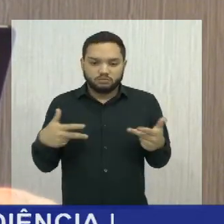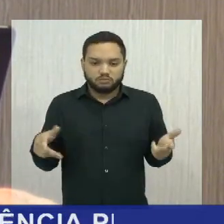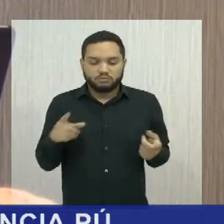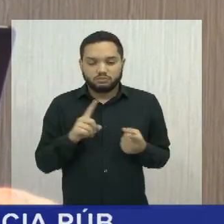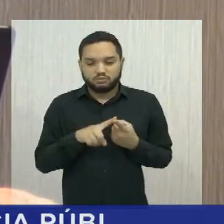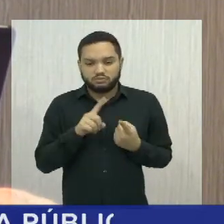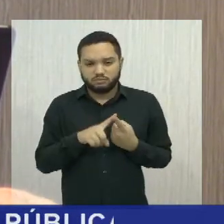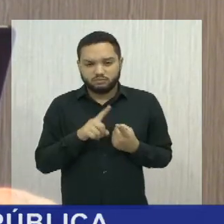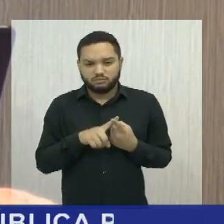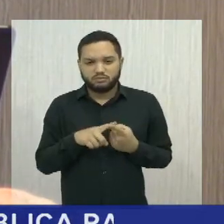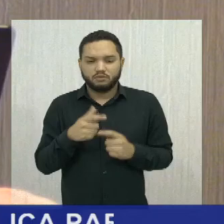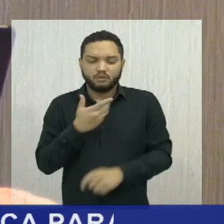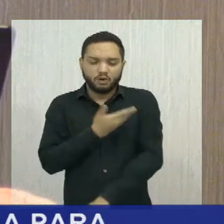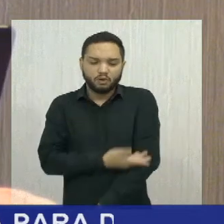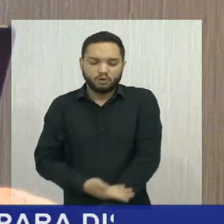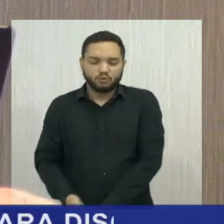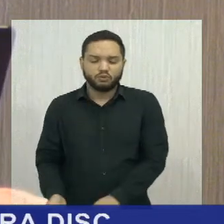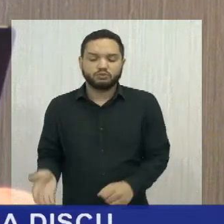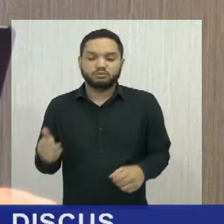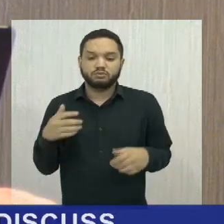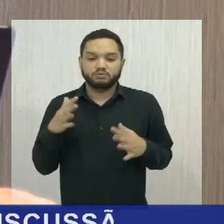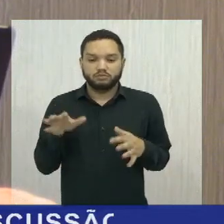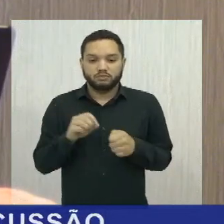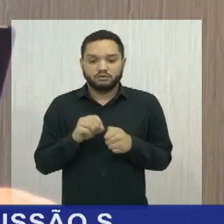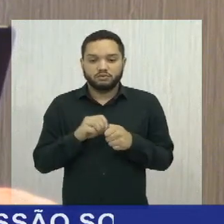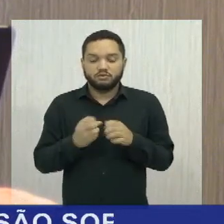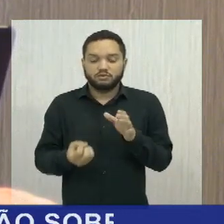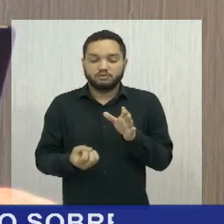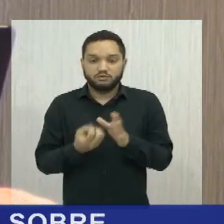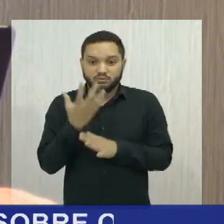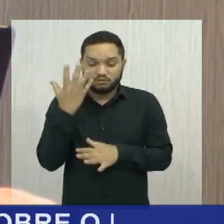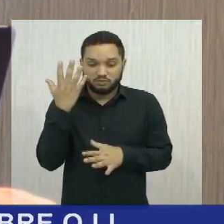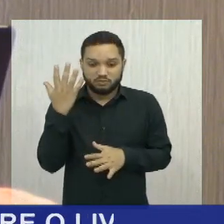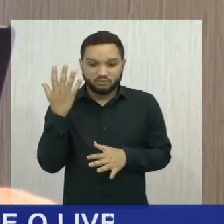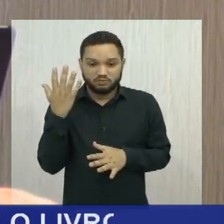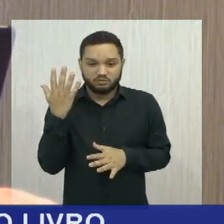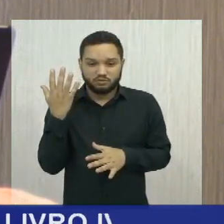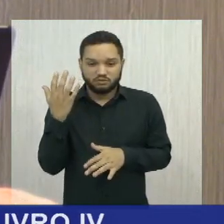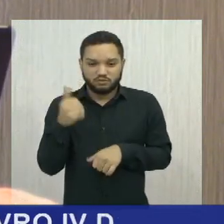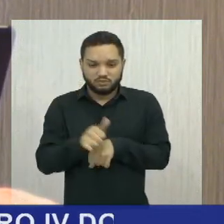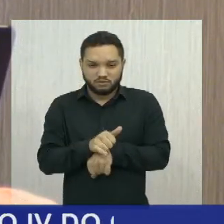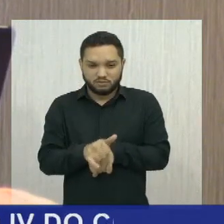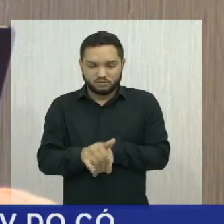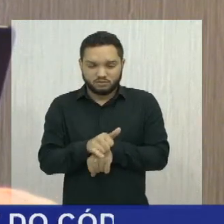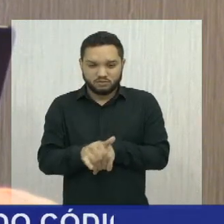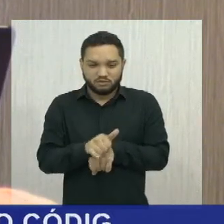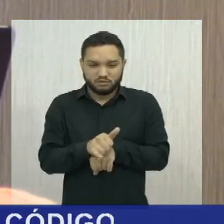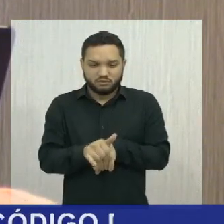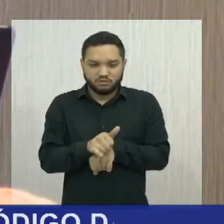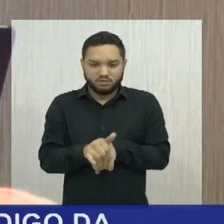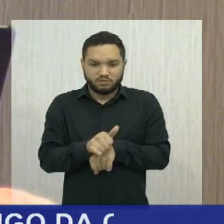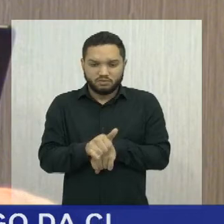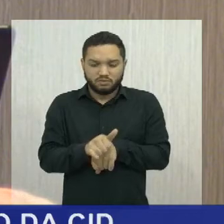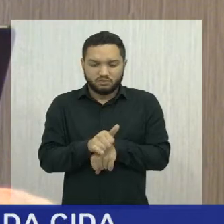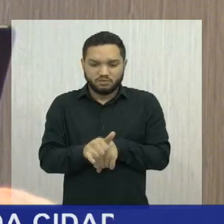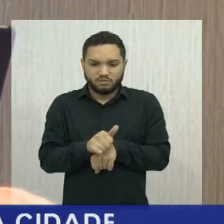como dos costumes, promoverá a implantação dos mecanismos necessários à